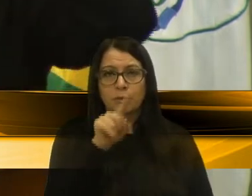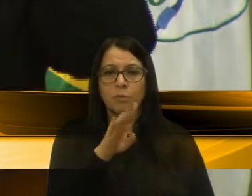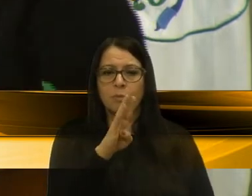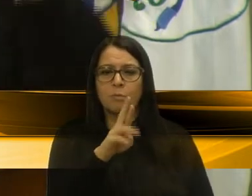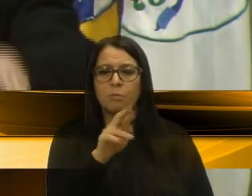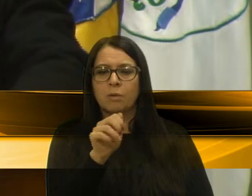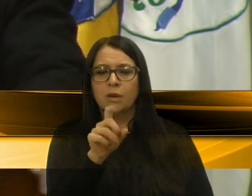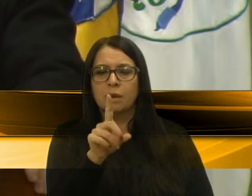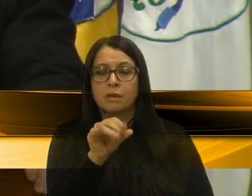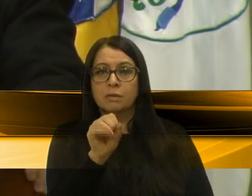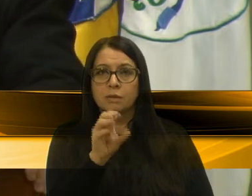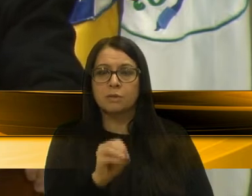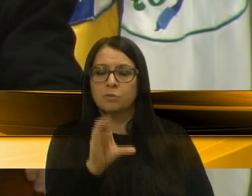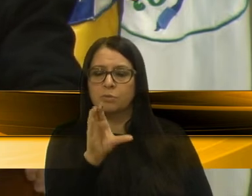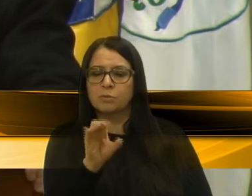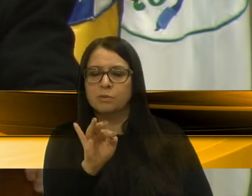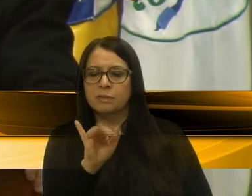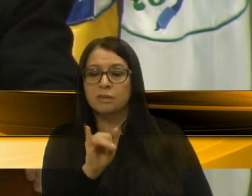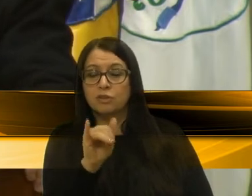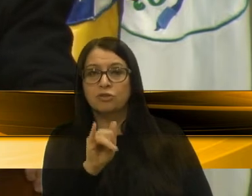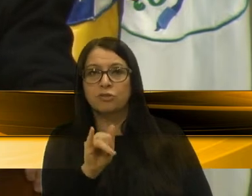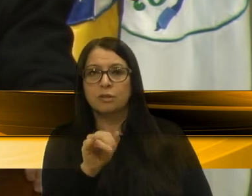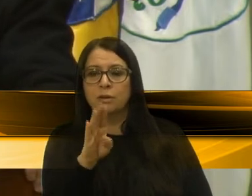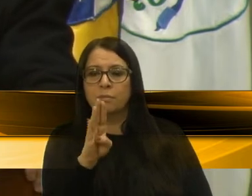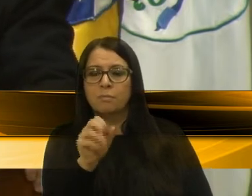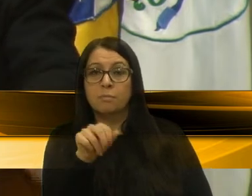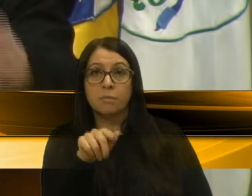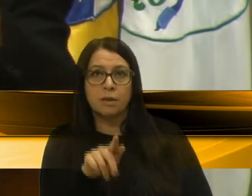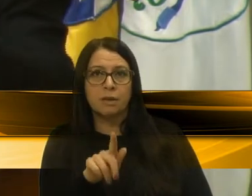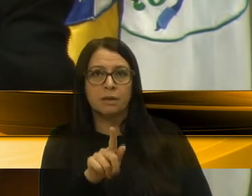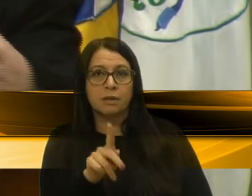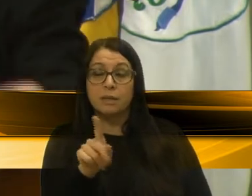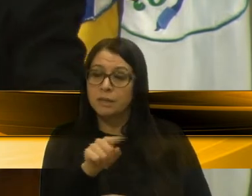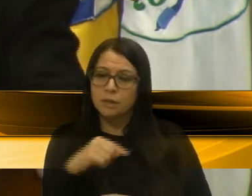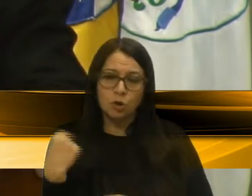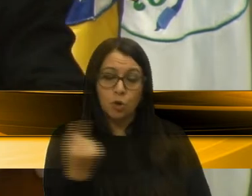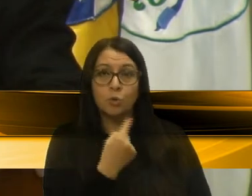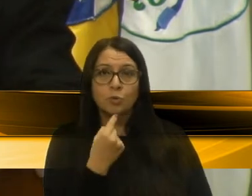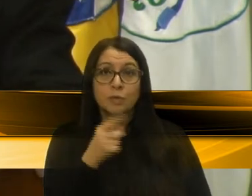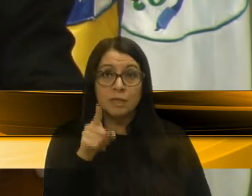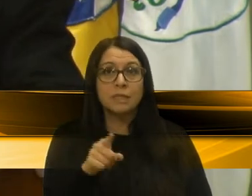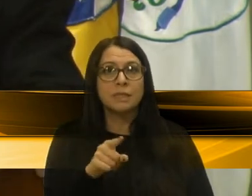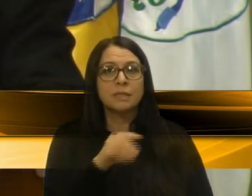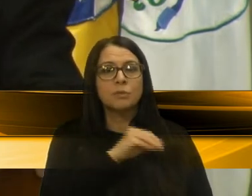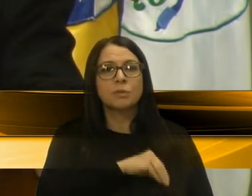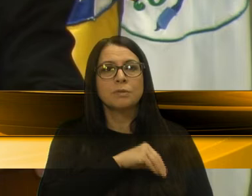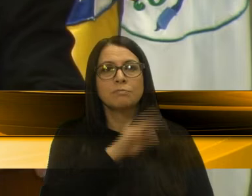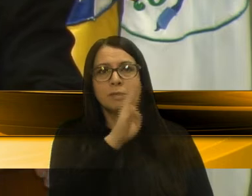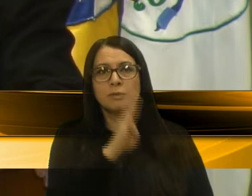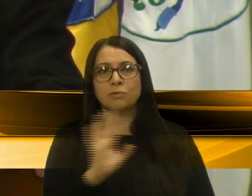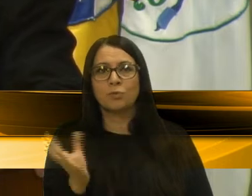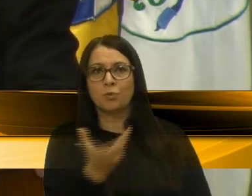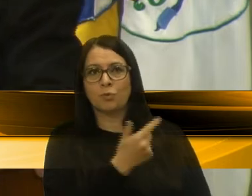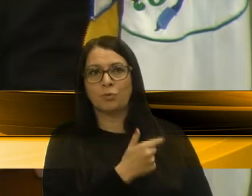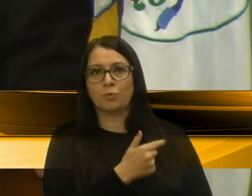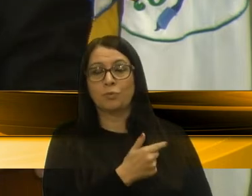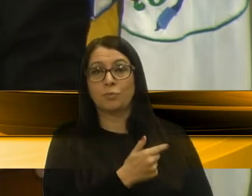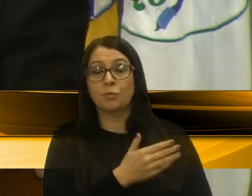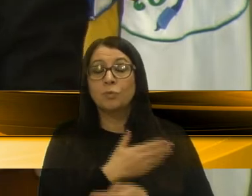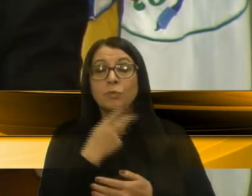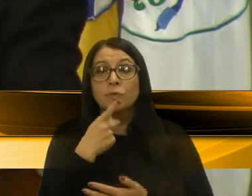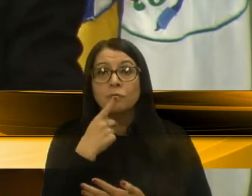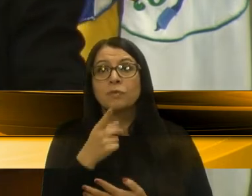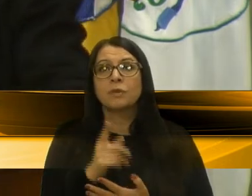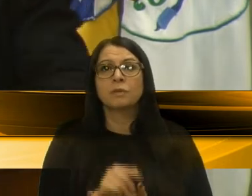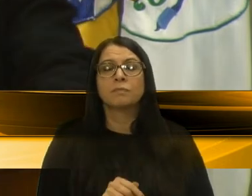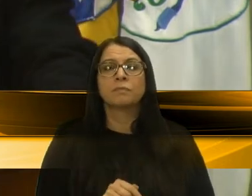Bradesco, Citibank e companhia. Esses se apropriaram da renda nacional. E aí quando se